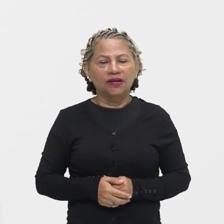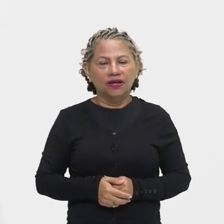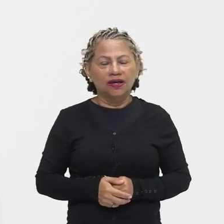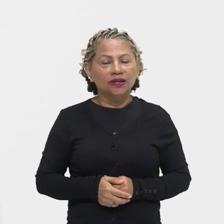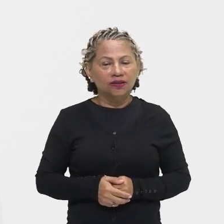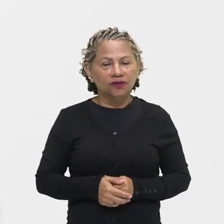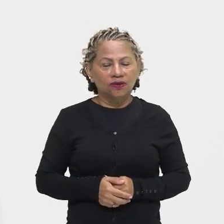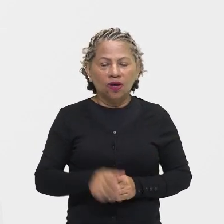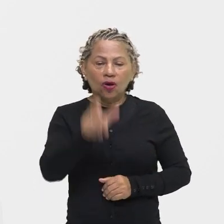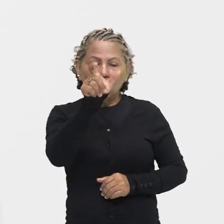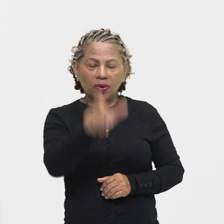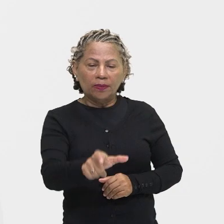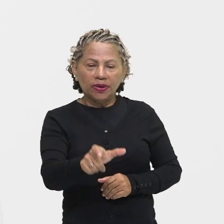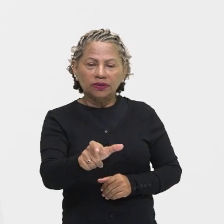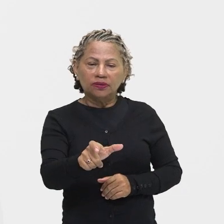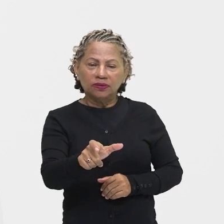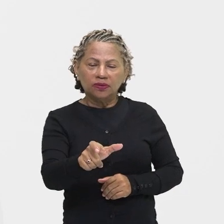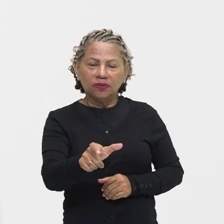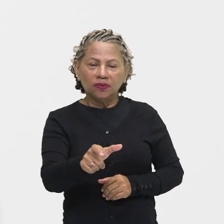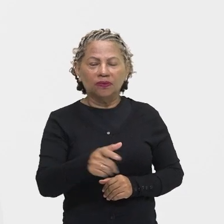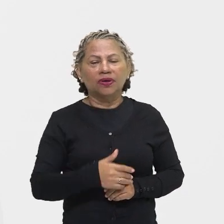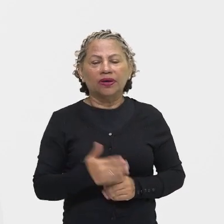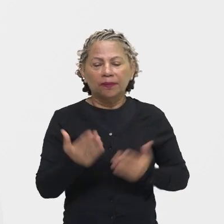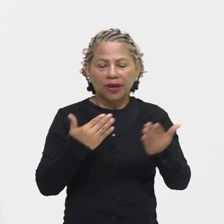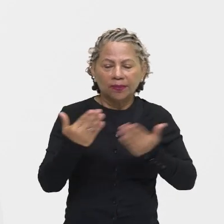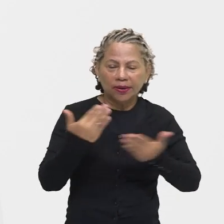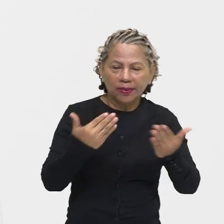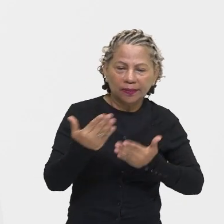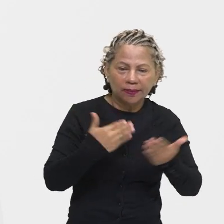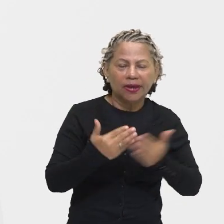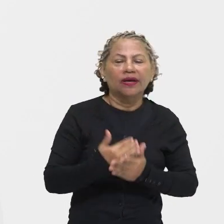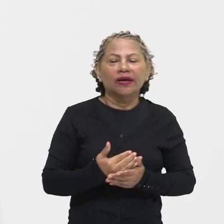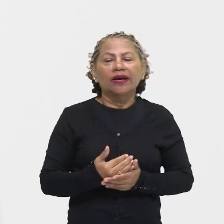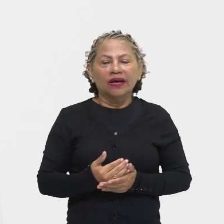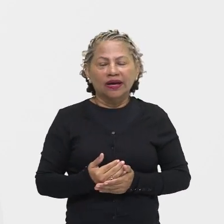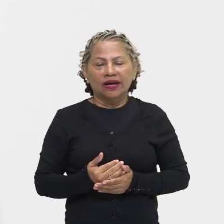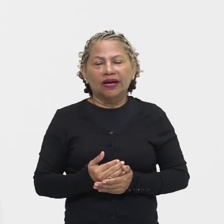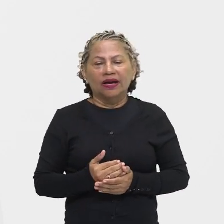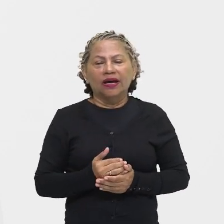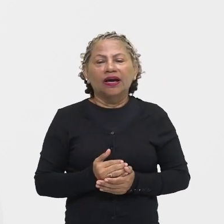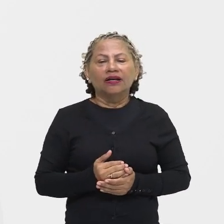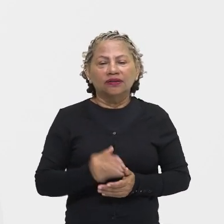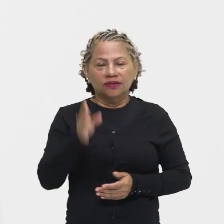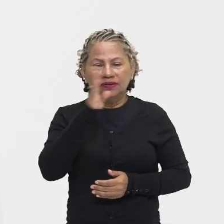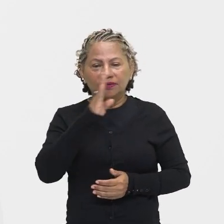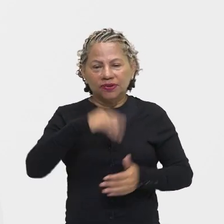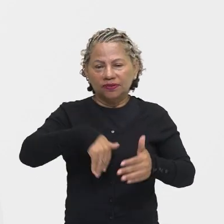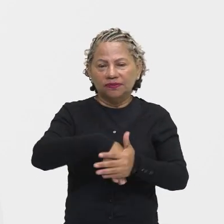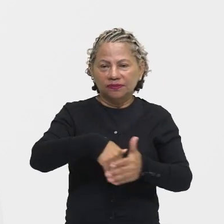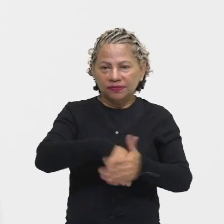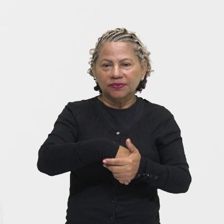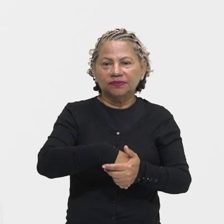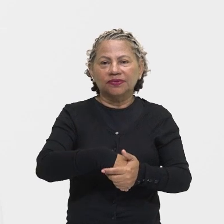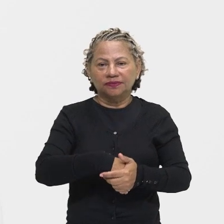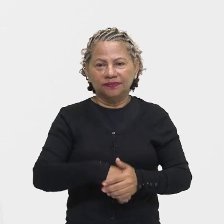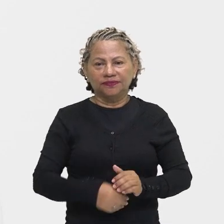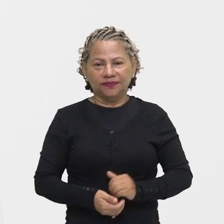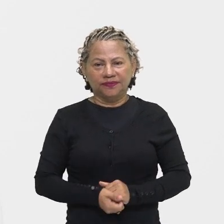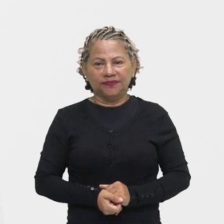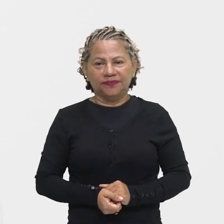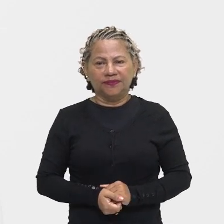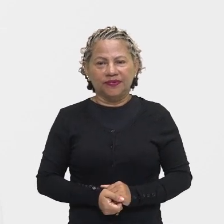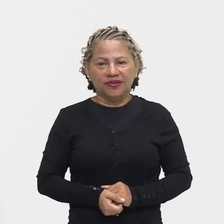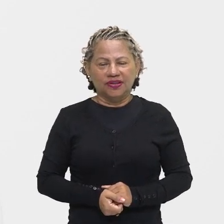partida de futebol da seleção brasileira, vamos usar muito isso agora, né? Estamos aí